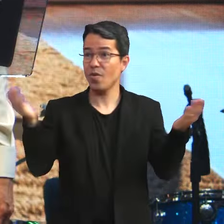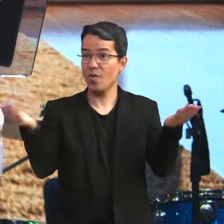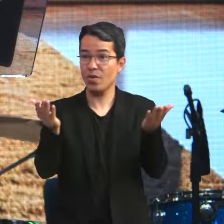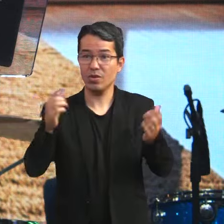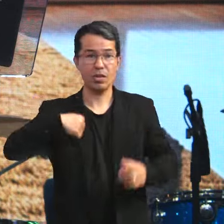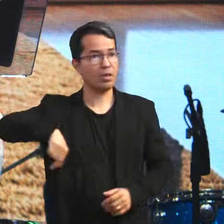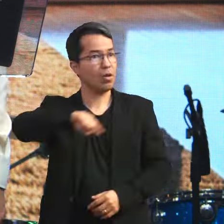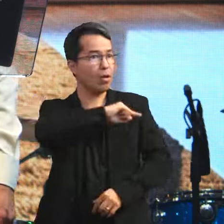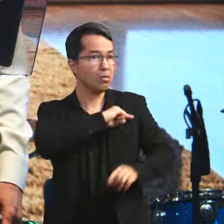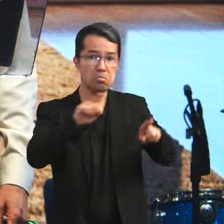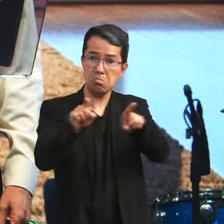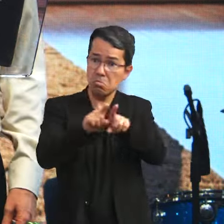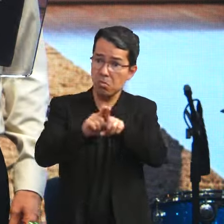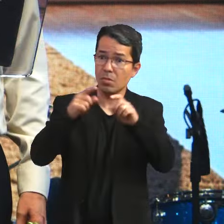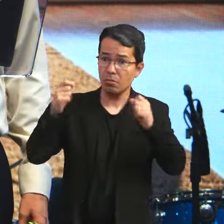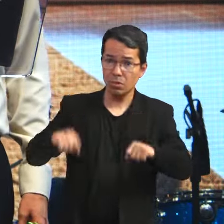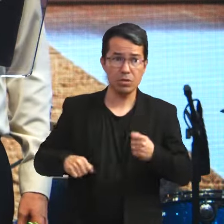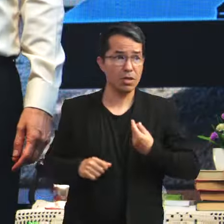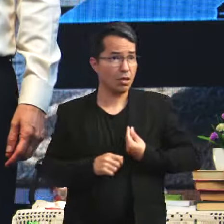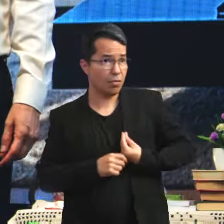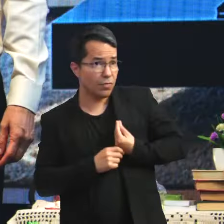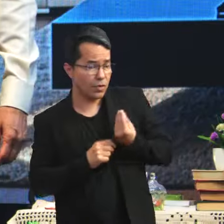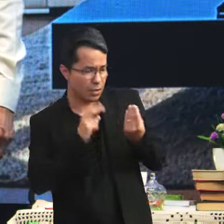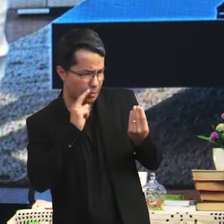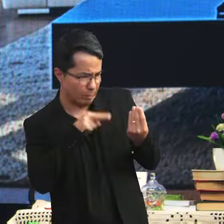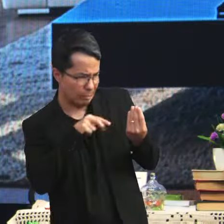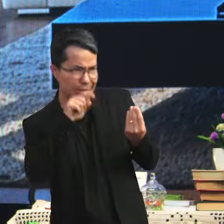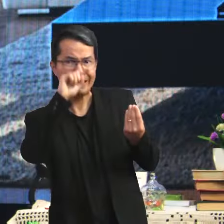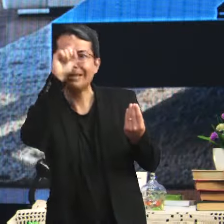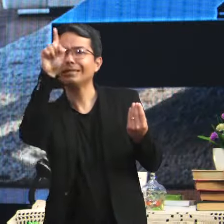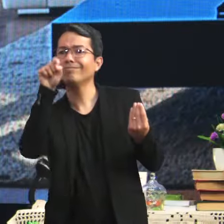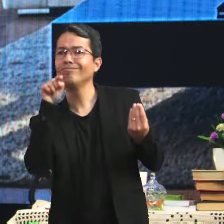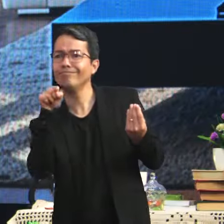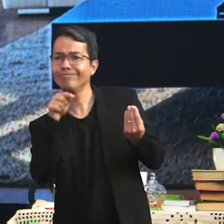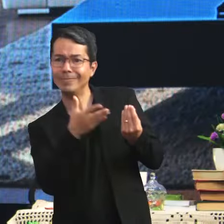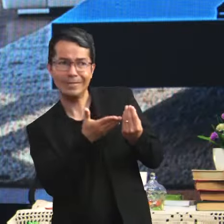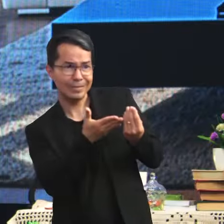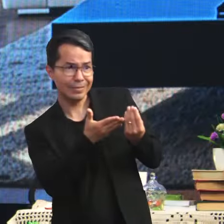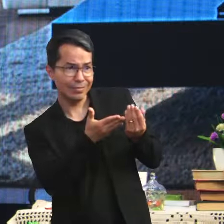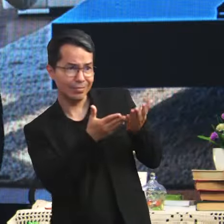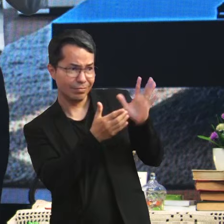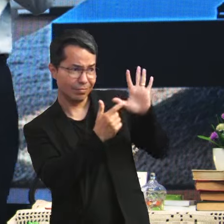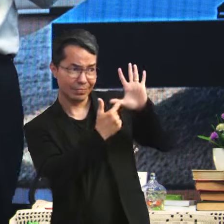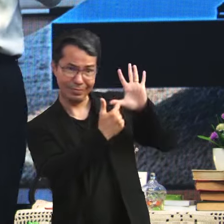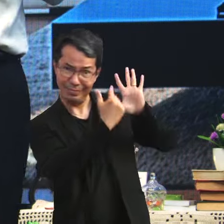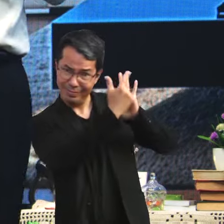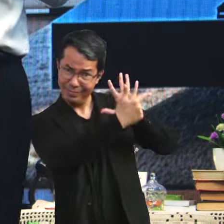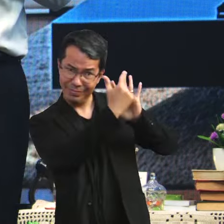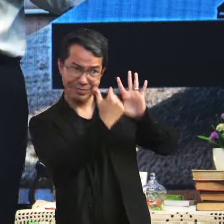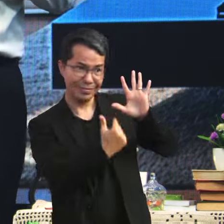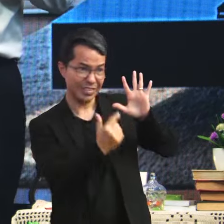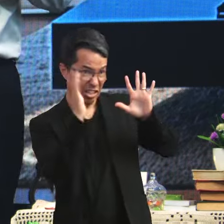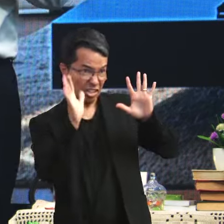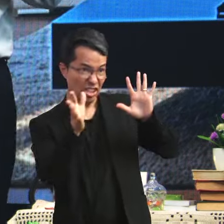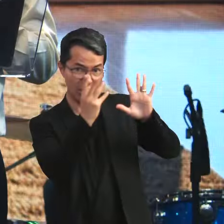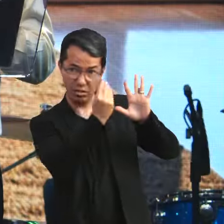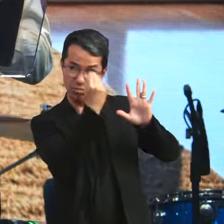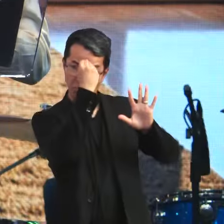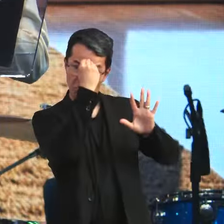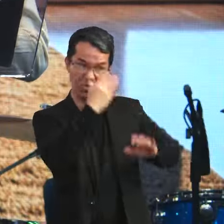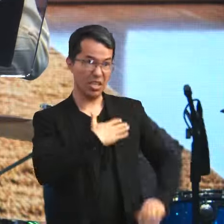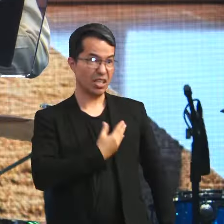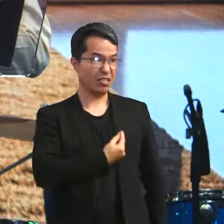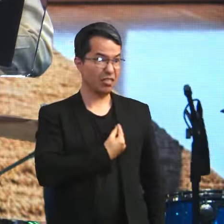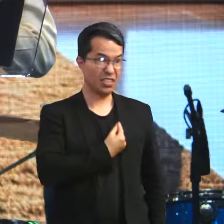devemos perguntar-nos então devemos nos perguntar podemos estos elementos tomaros para vida será que eu